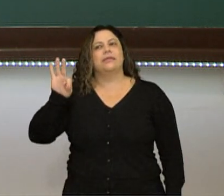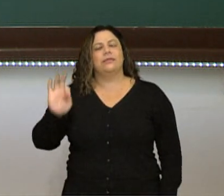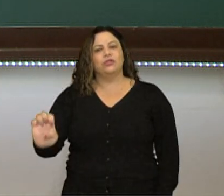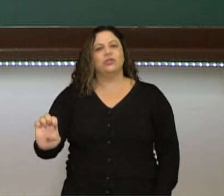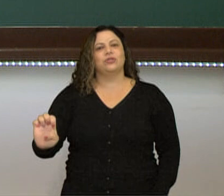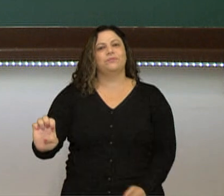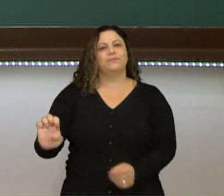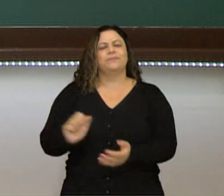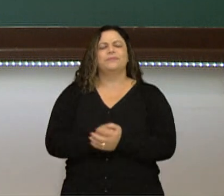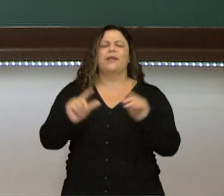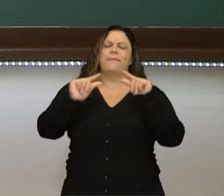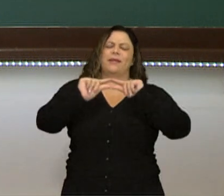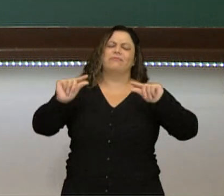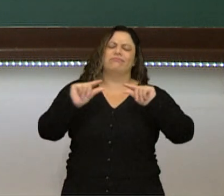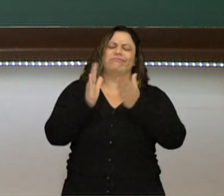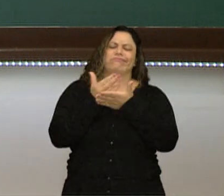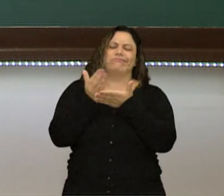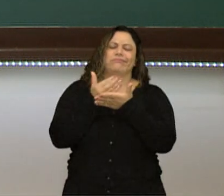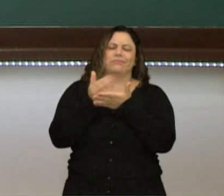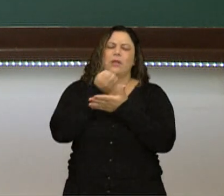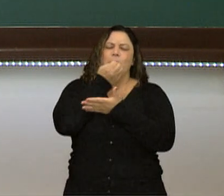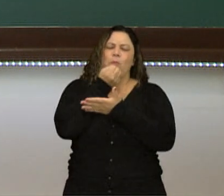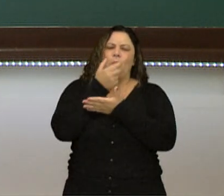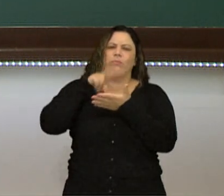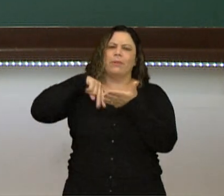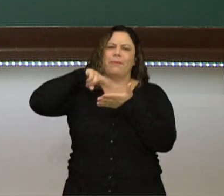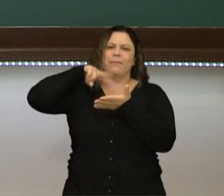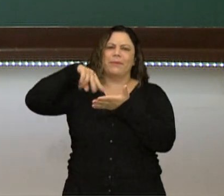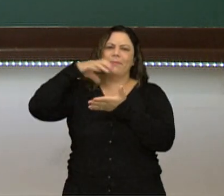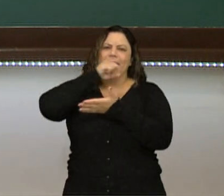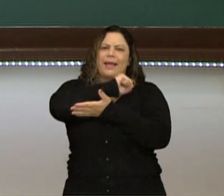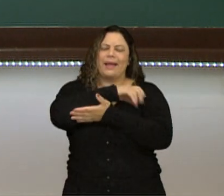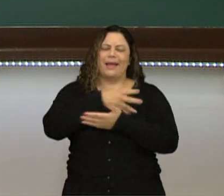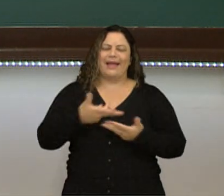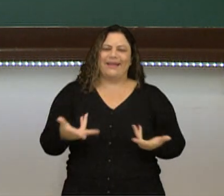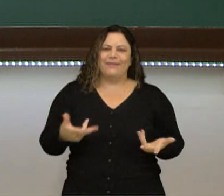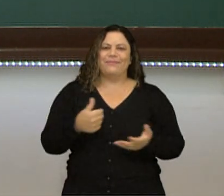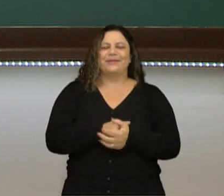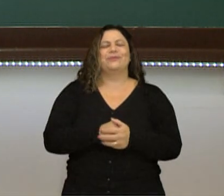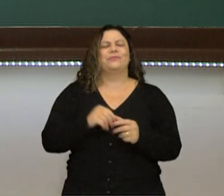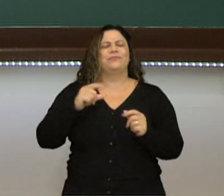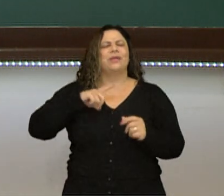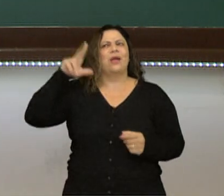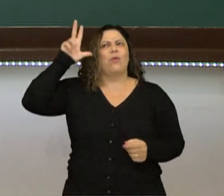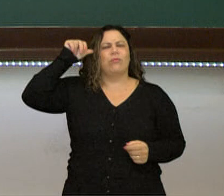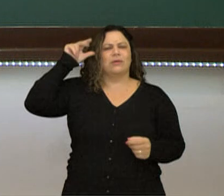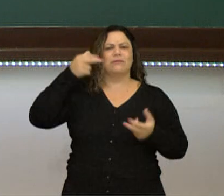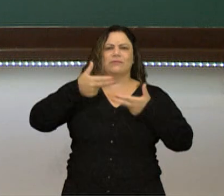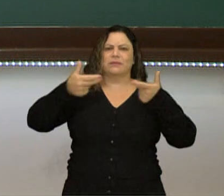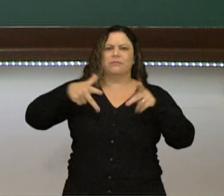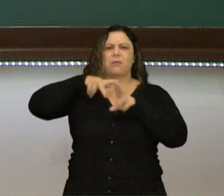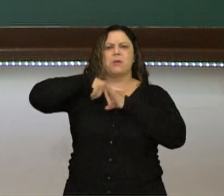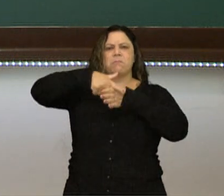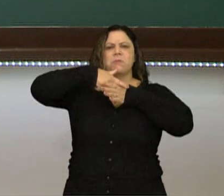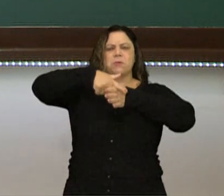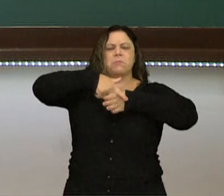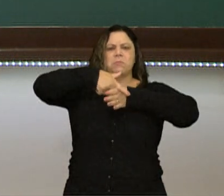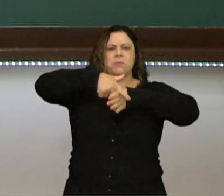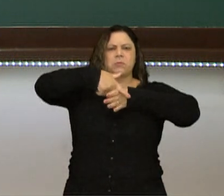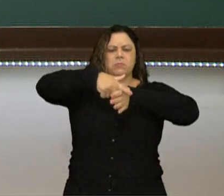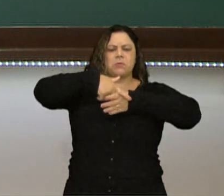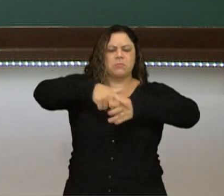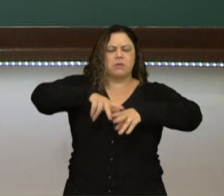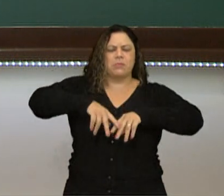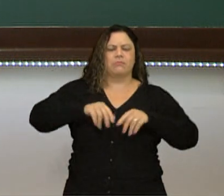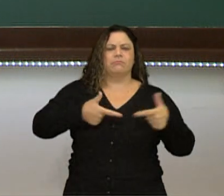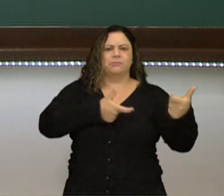fininho, bom de ler. O que nós temos no Cavaleiro Inexistente? Ele tem um cavaleiro que participa de guerras e